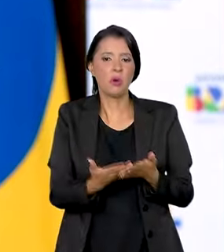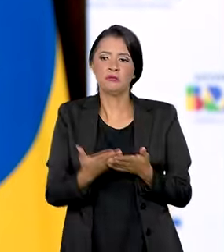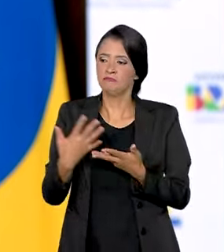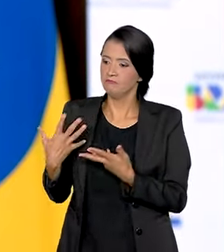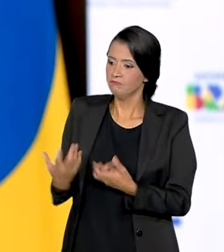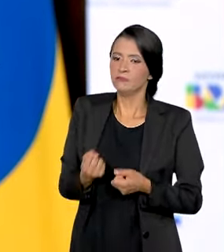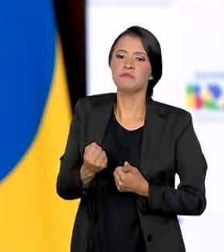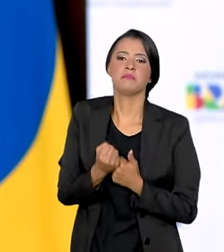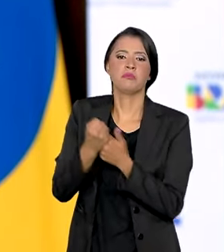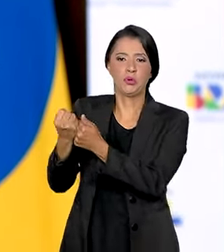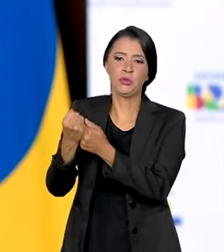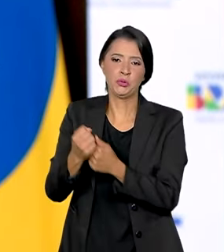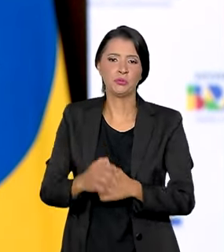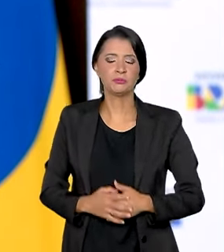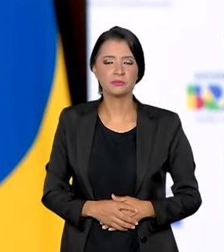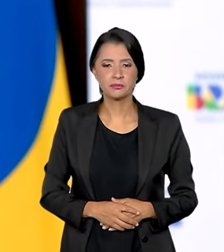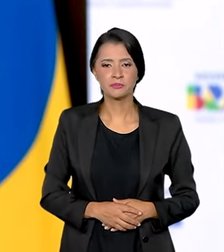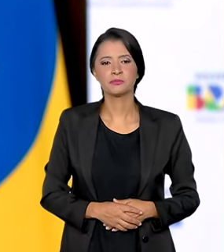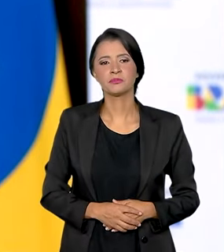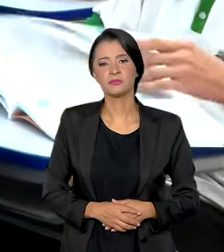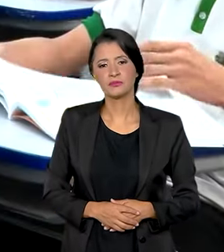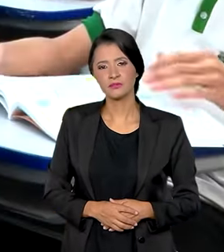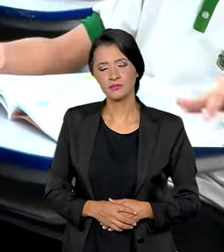e me deu todo o apoio necessário.